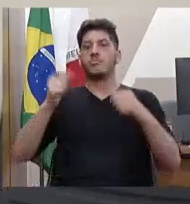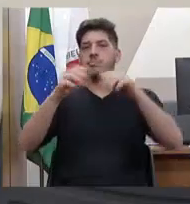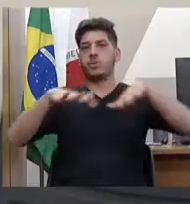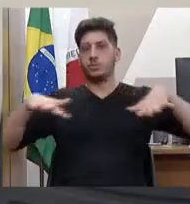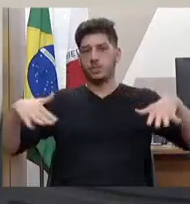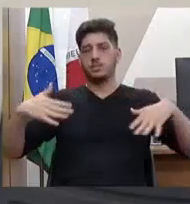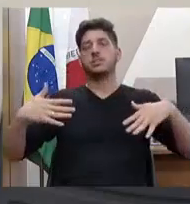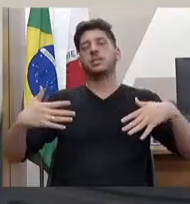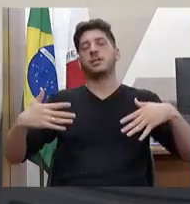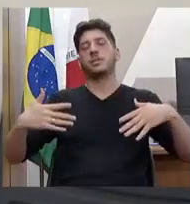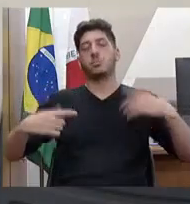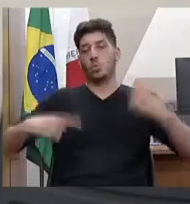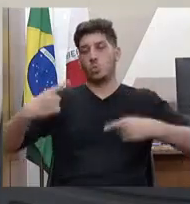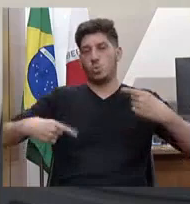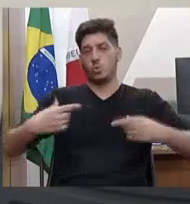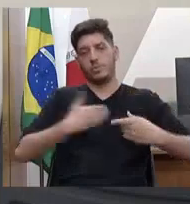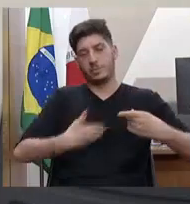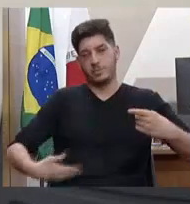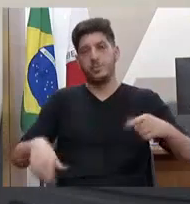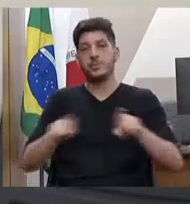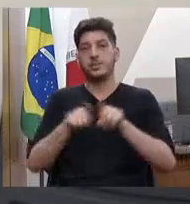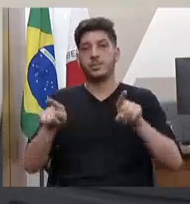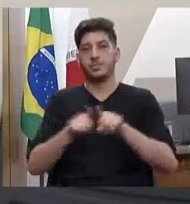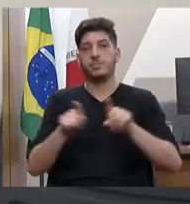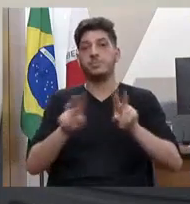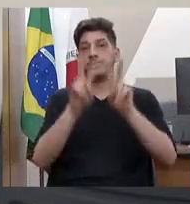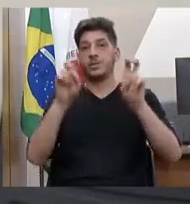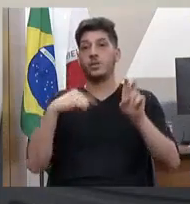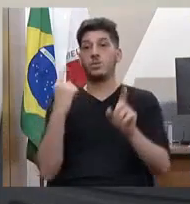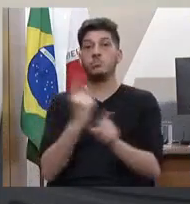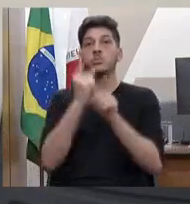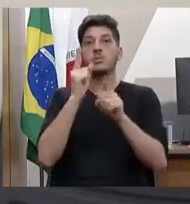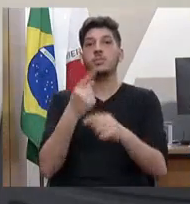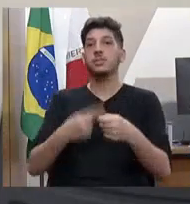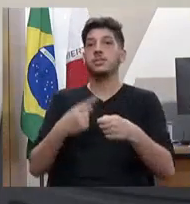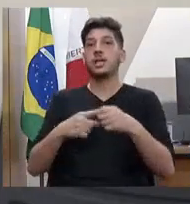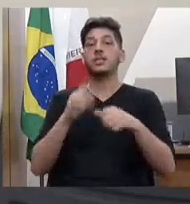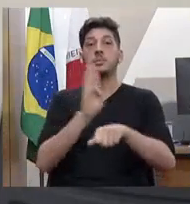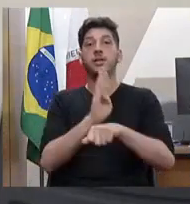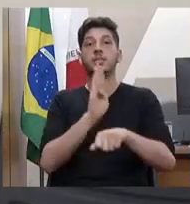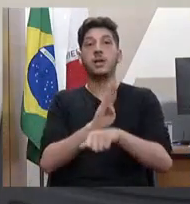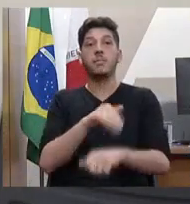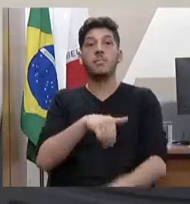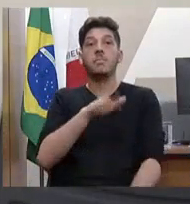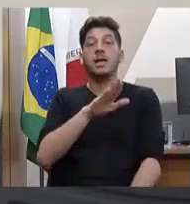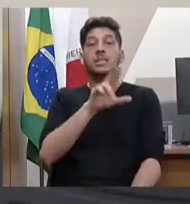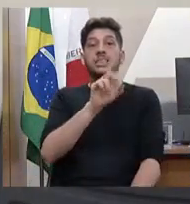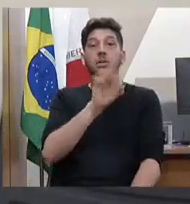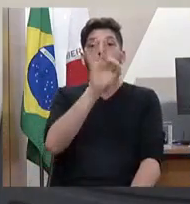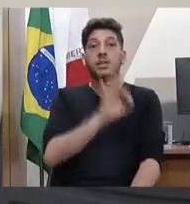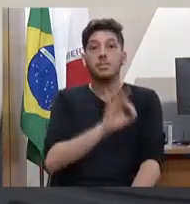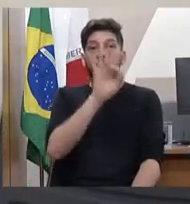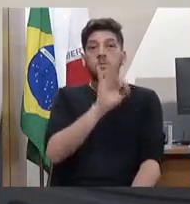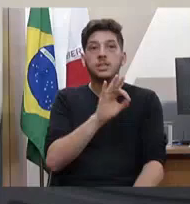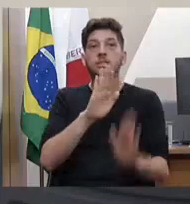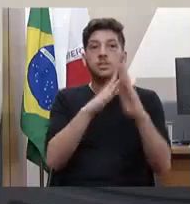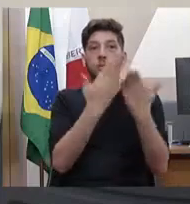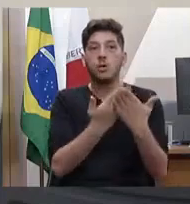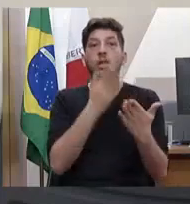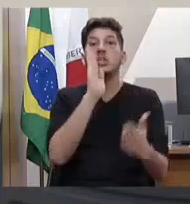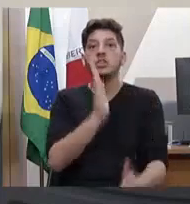tratado desse assunto de outros nós descobrimos que Betim participo 50% das escolas já são nesse